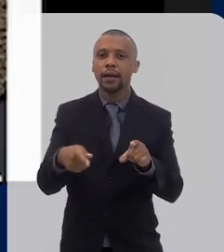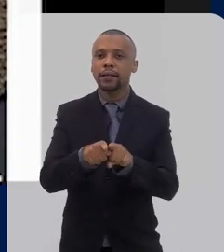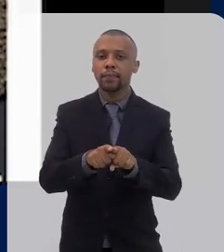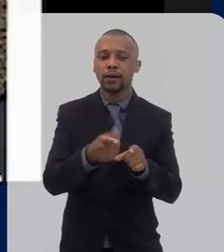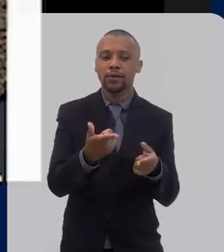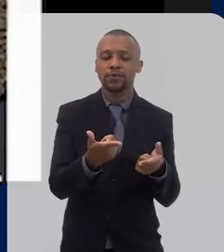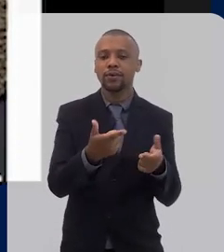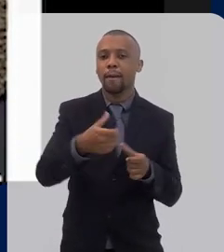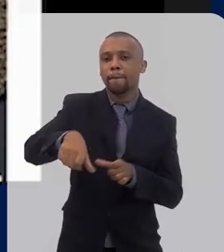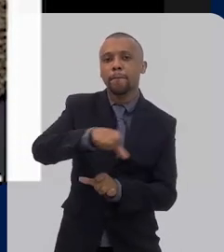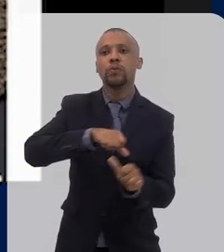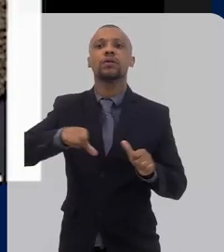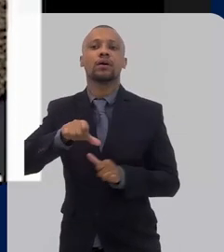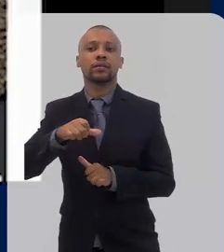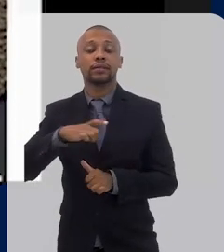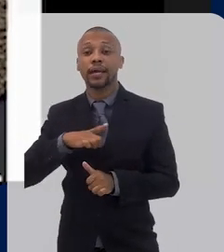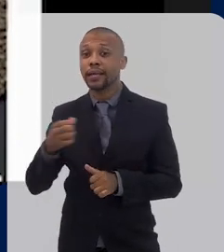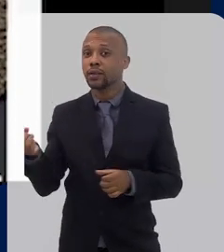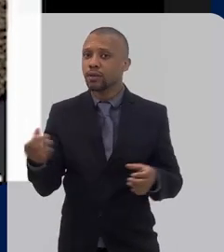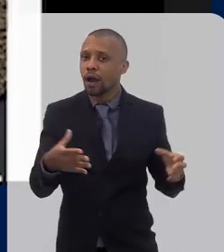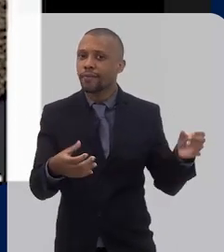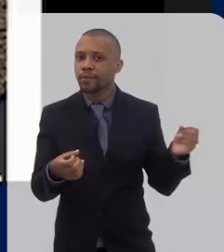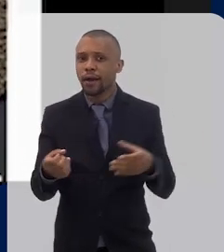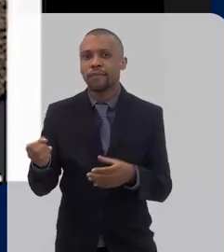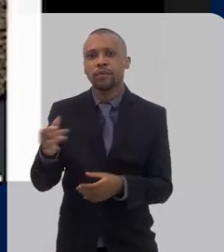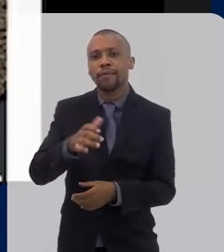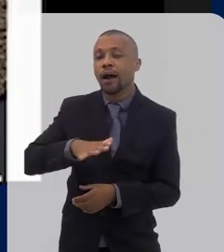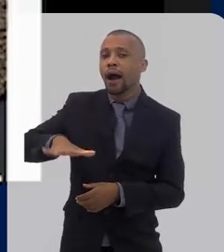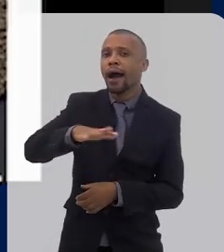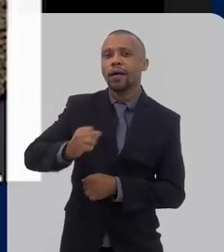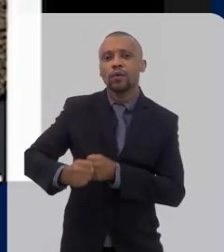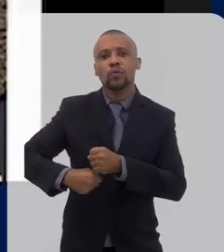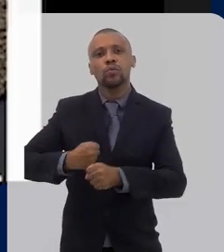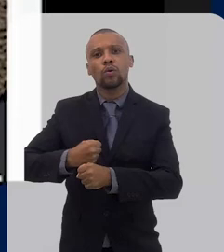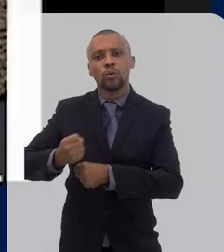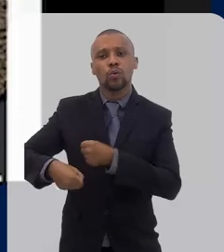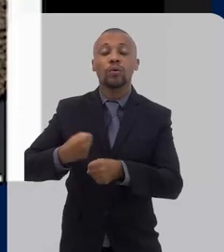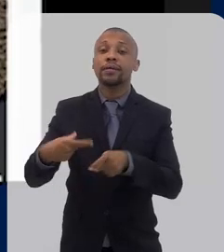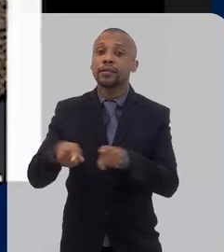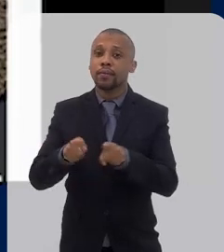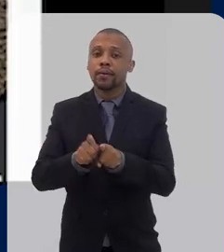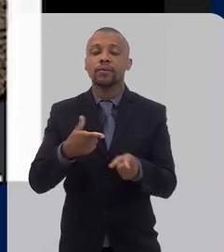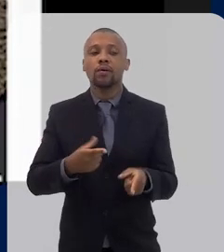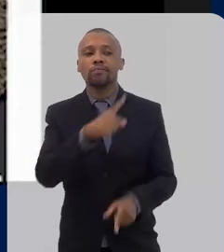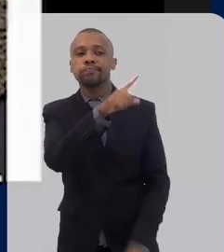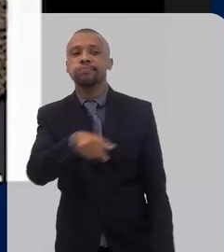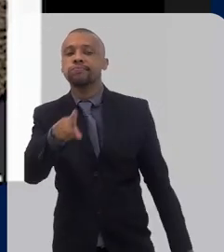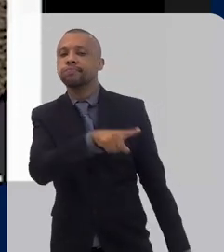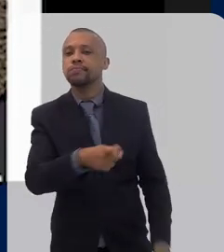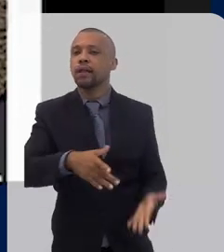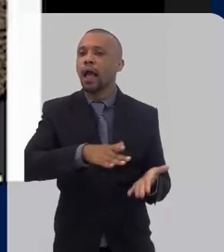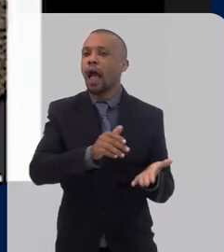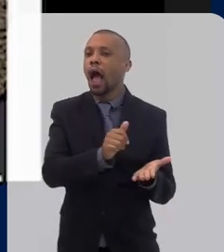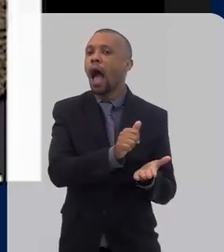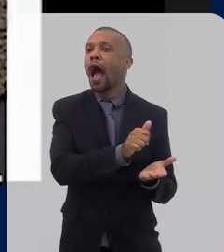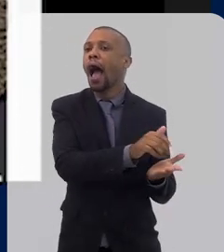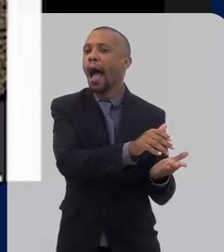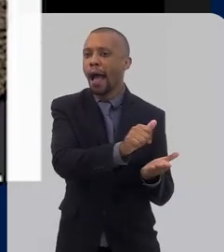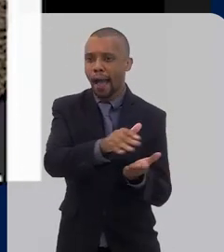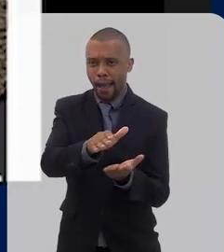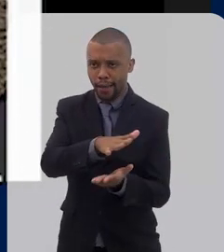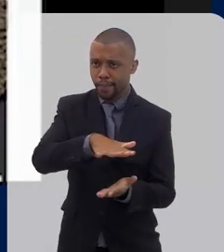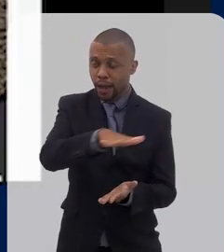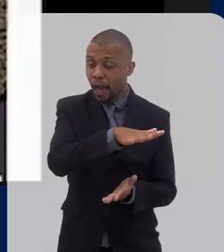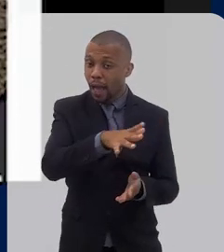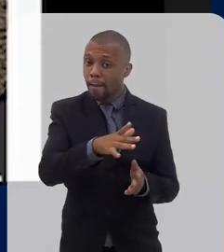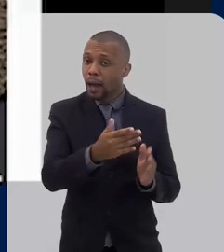remoção. Então, surgem novas áreas todo ano, tá? Assim como também são removidas áreas para